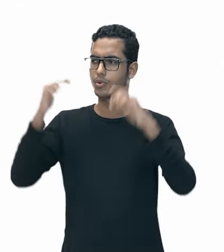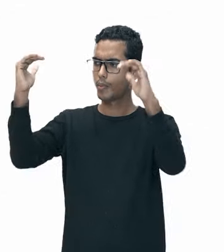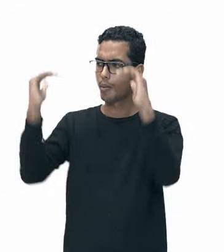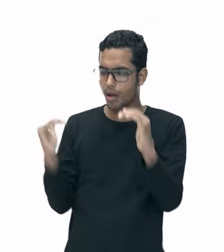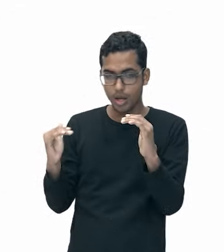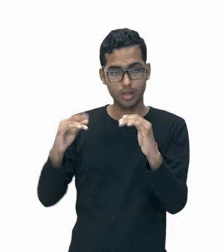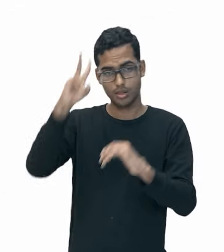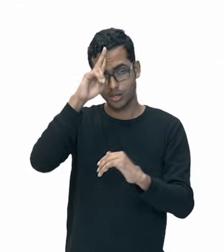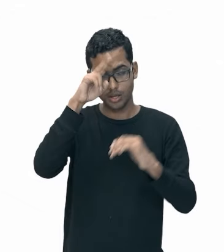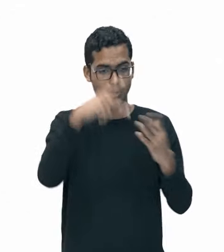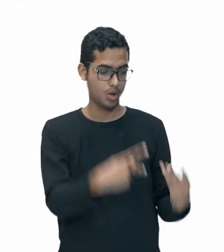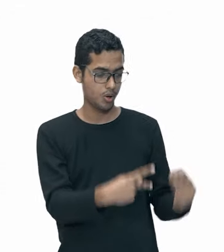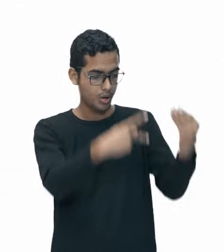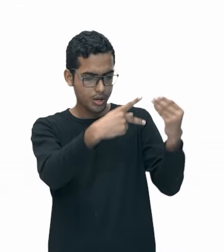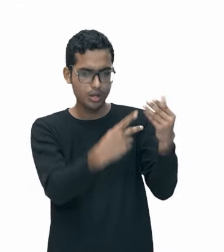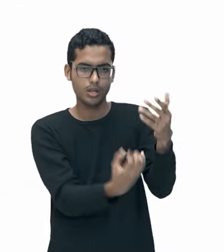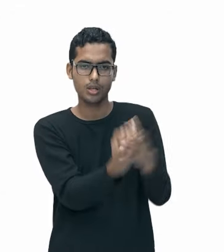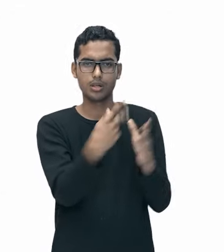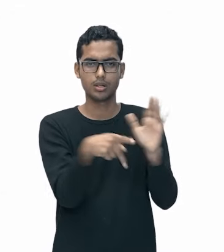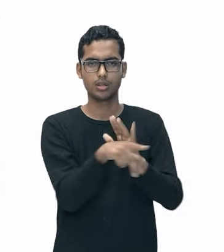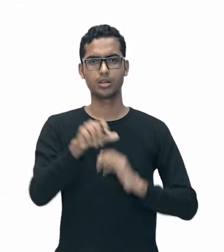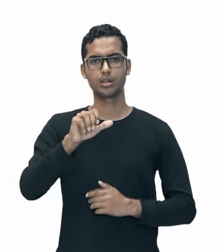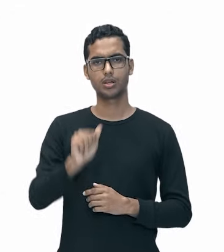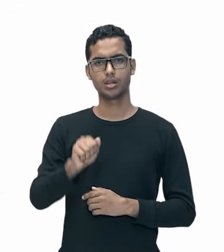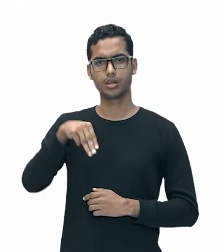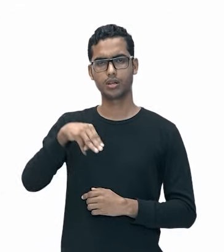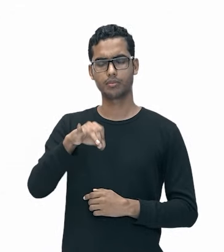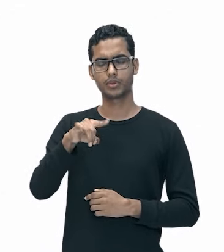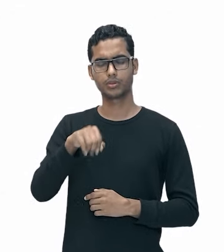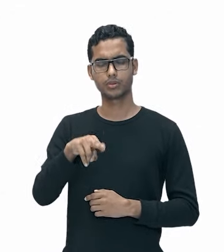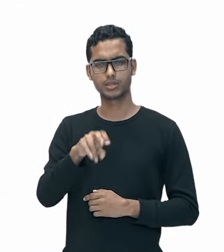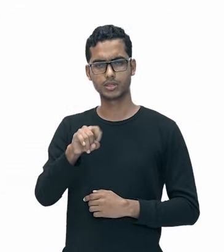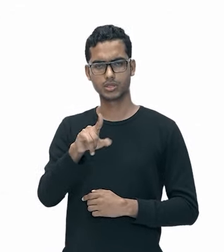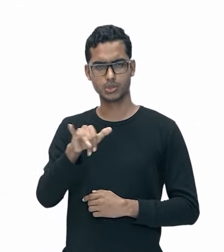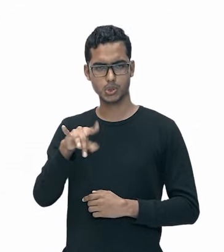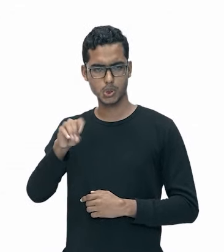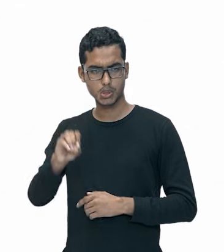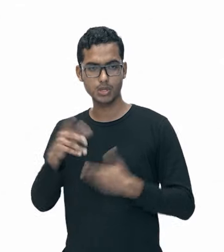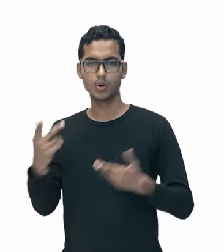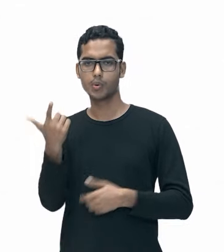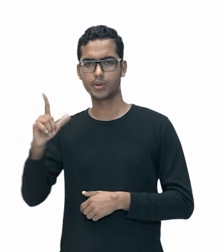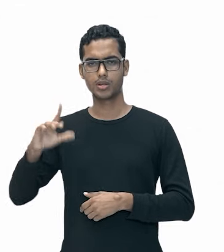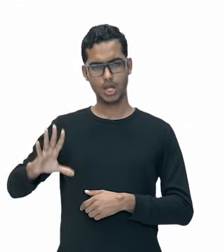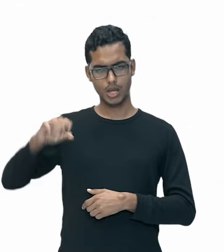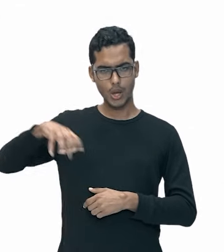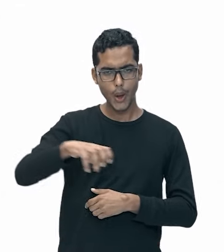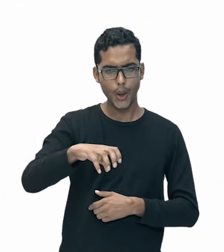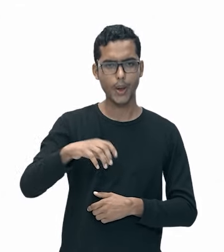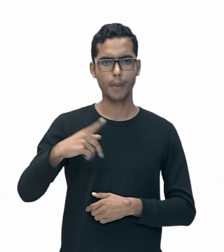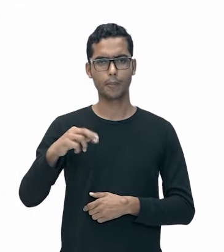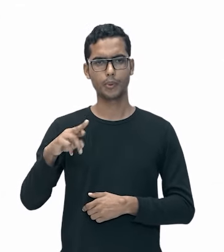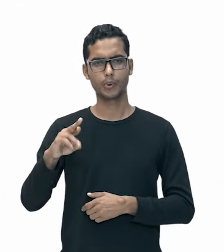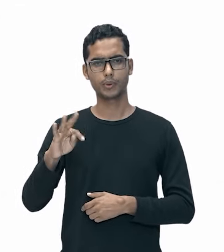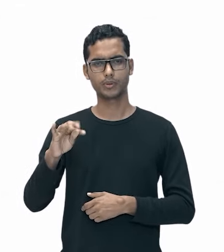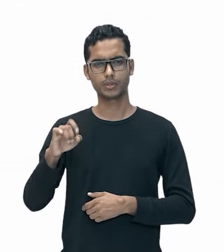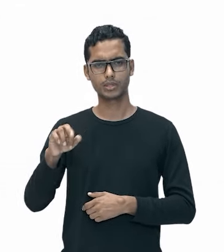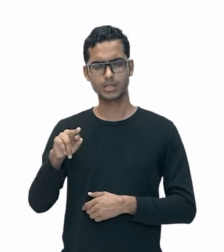é formada a partir dos aminoácidos e uma delas é a protease né mas também tem a